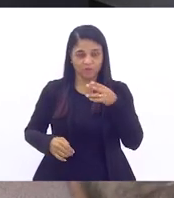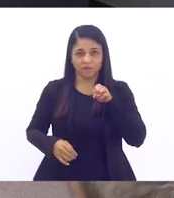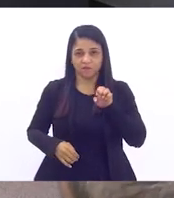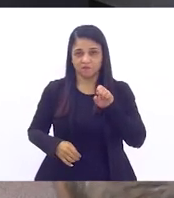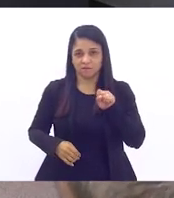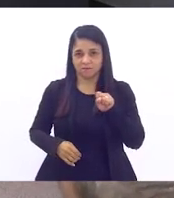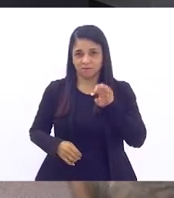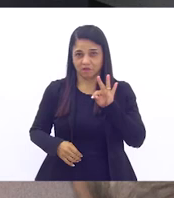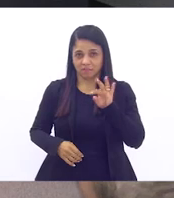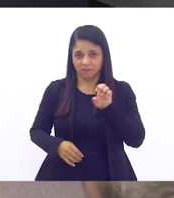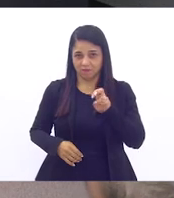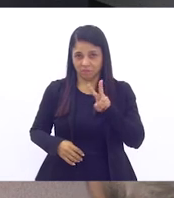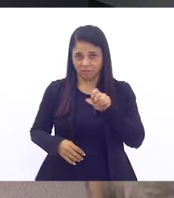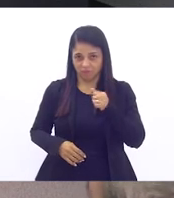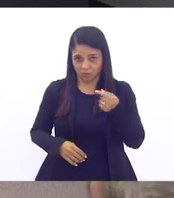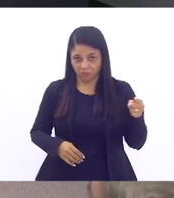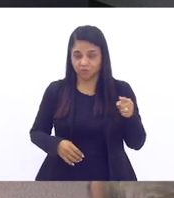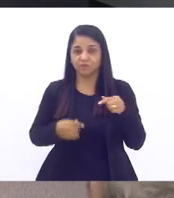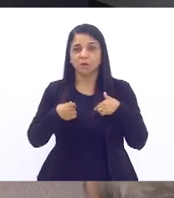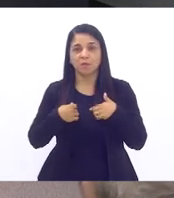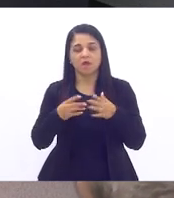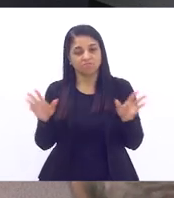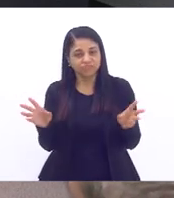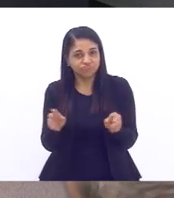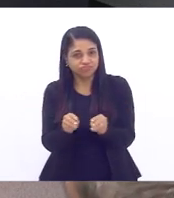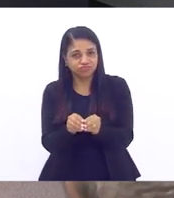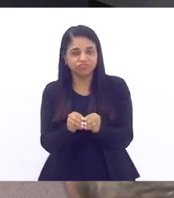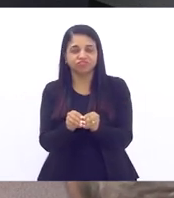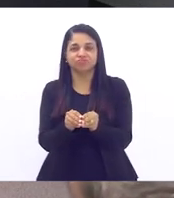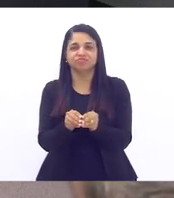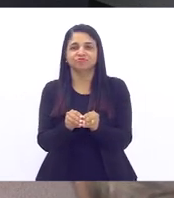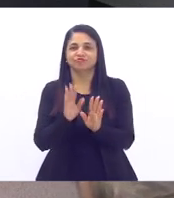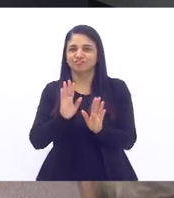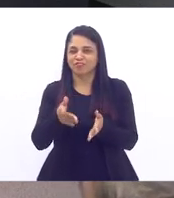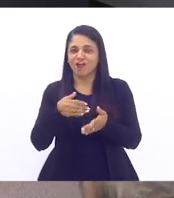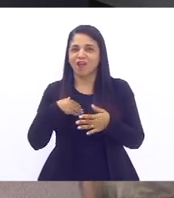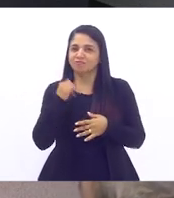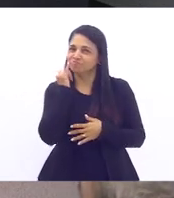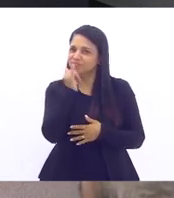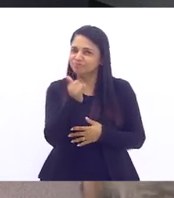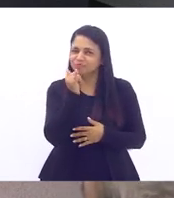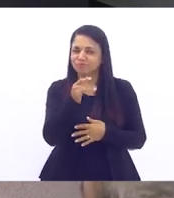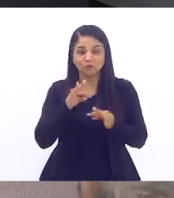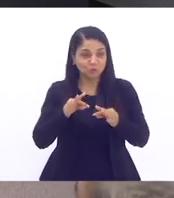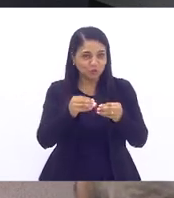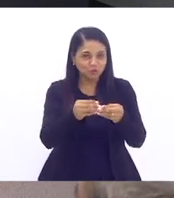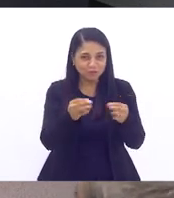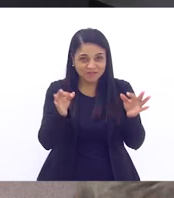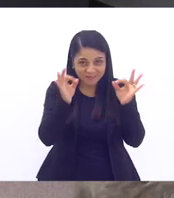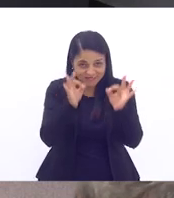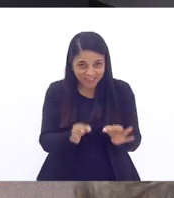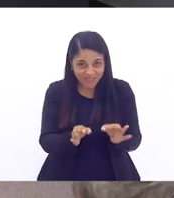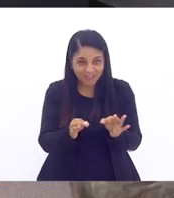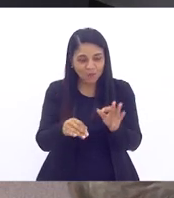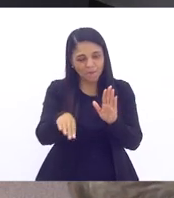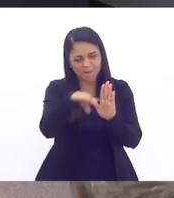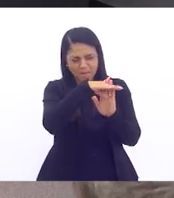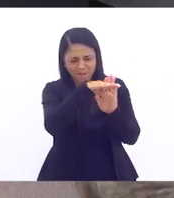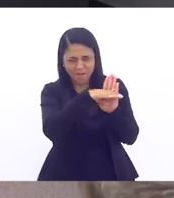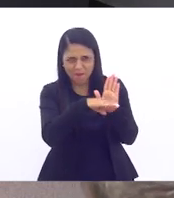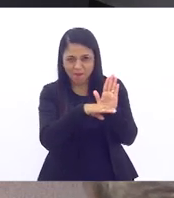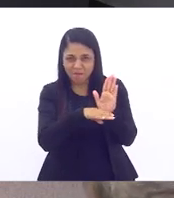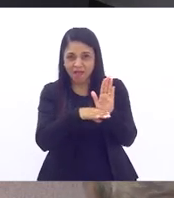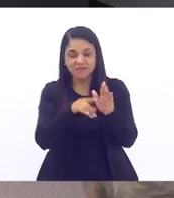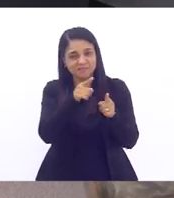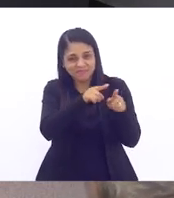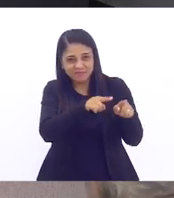para encerrar na nossa parte pelo menos já foi adiantada que dando tudo certo né Na semana que vem já já iria plenário né